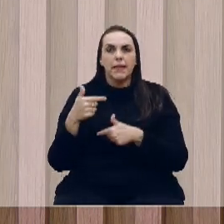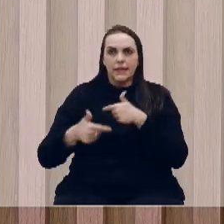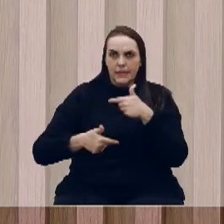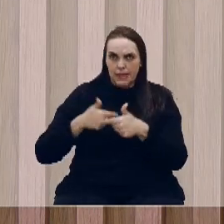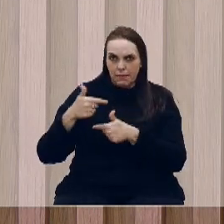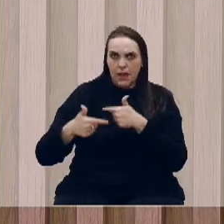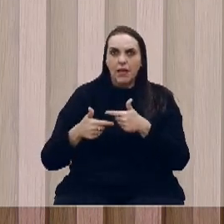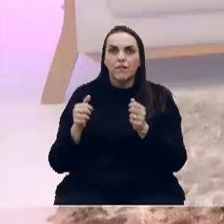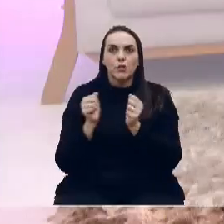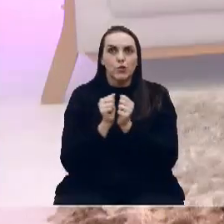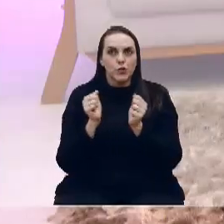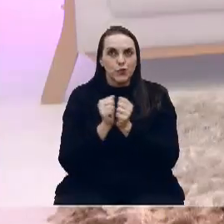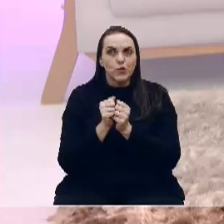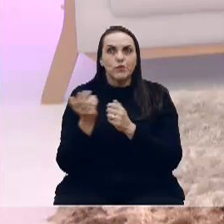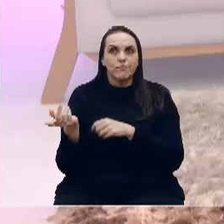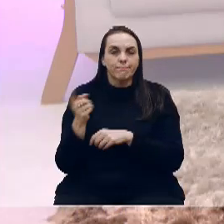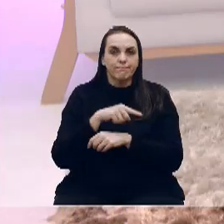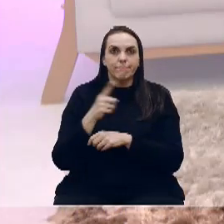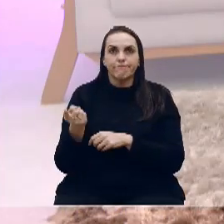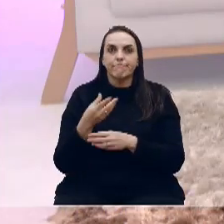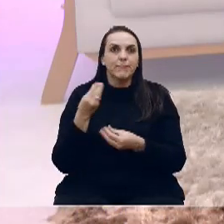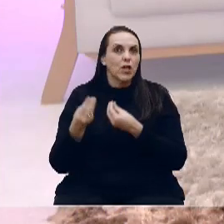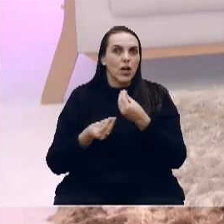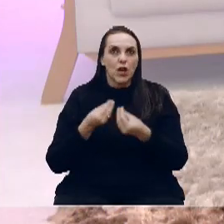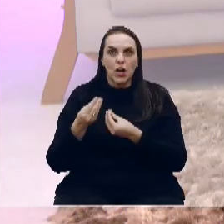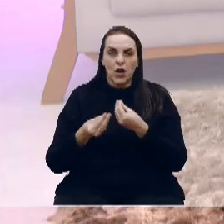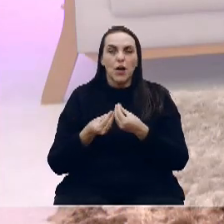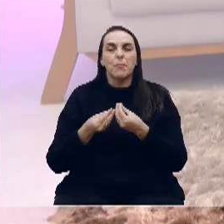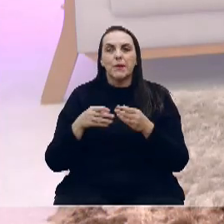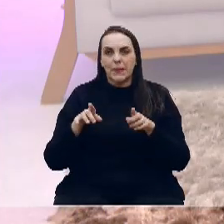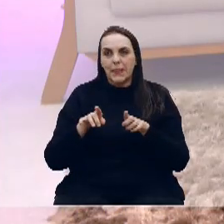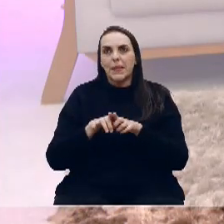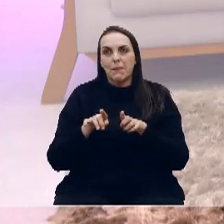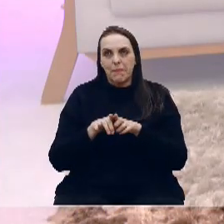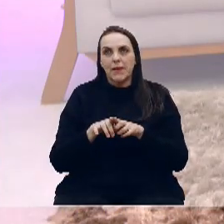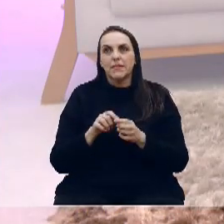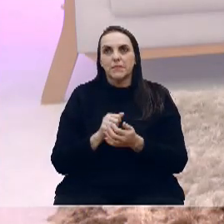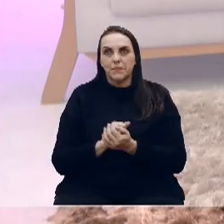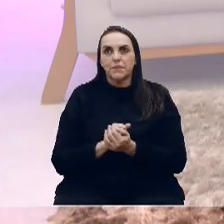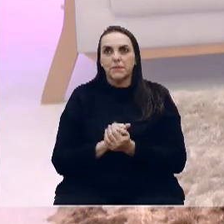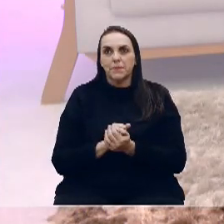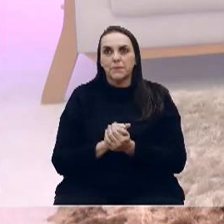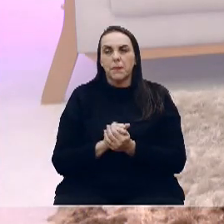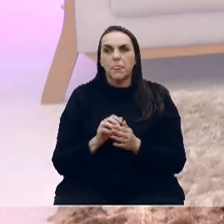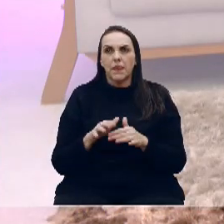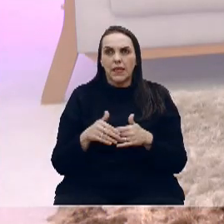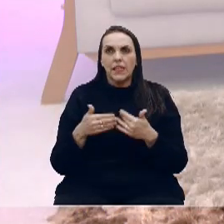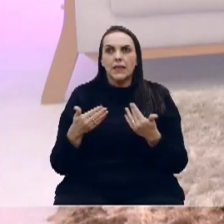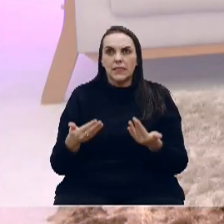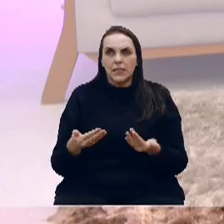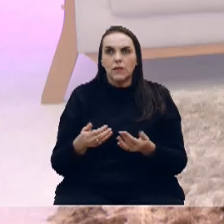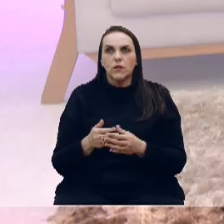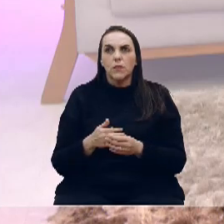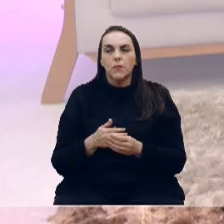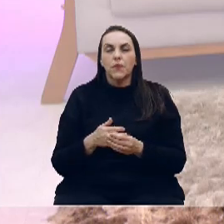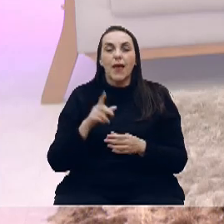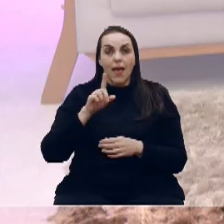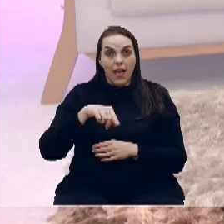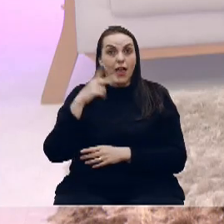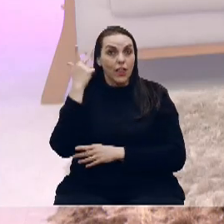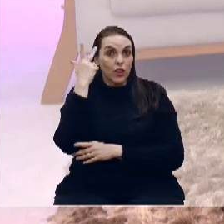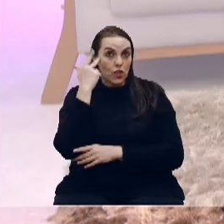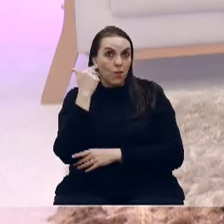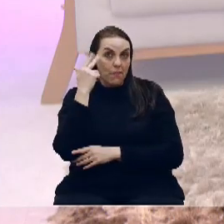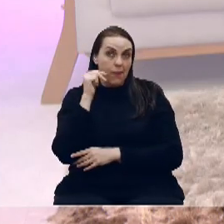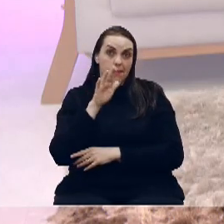né, dirigindo uma vez, que era carros, e ela também passava por isso, né? Então, já não é normal ver mulher dirigindo,